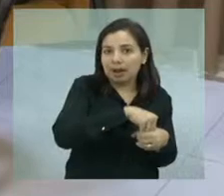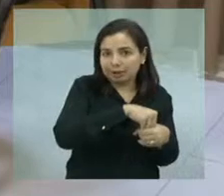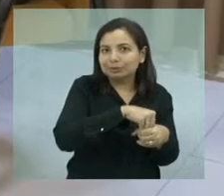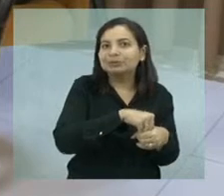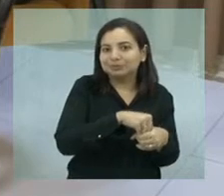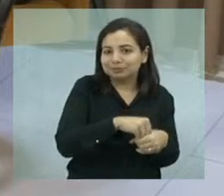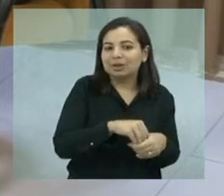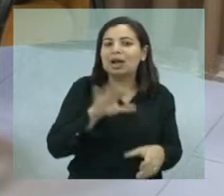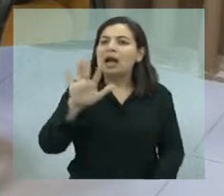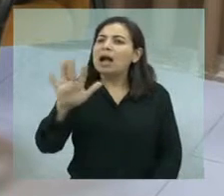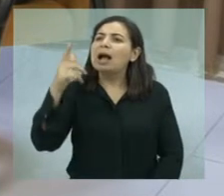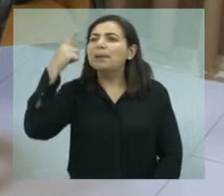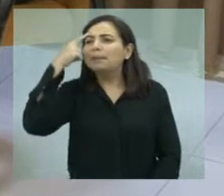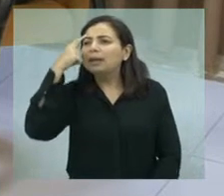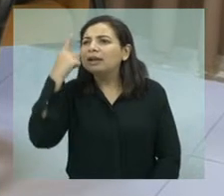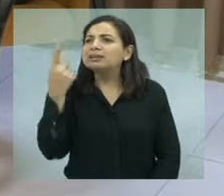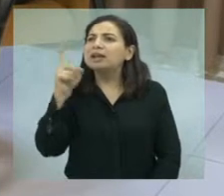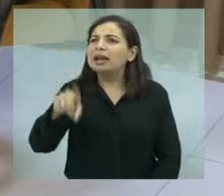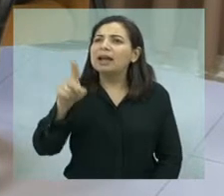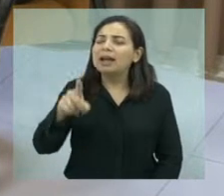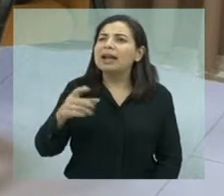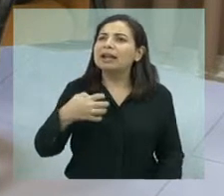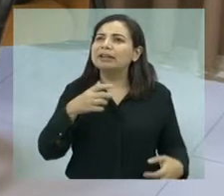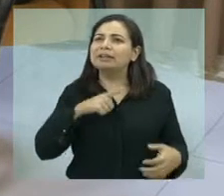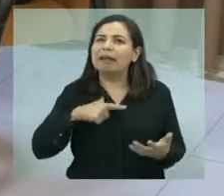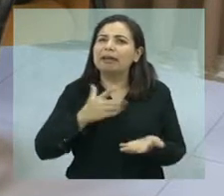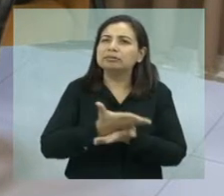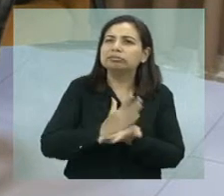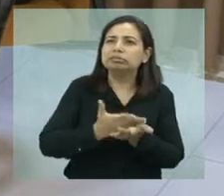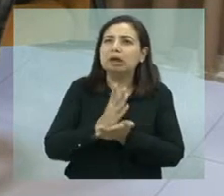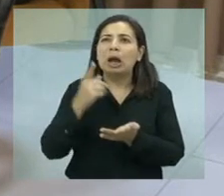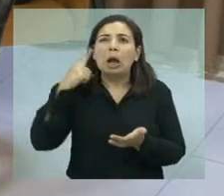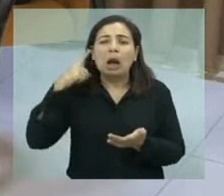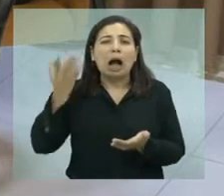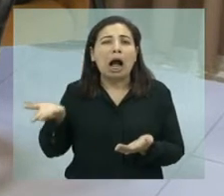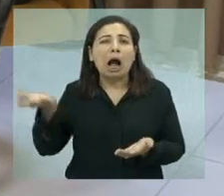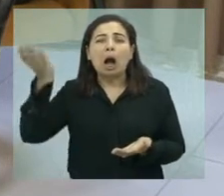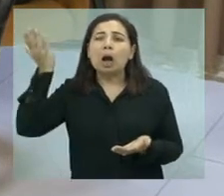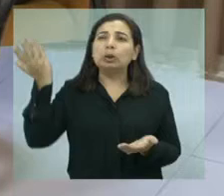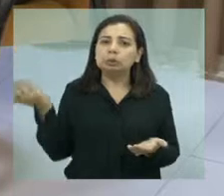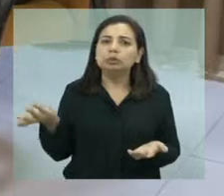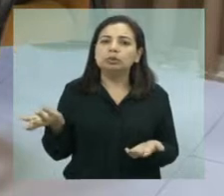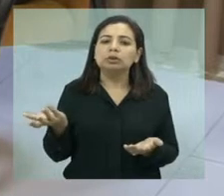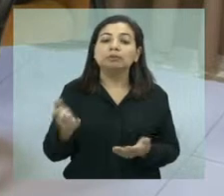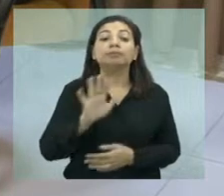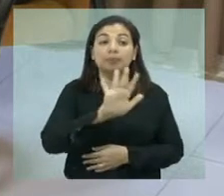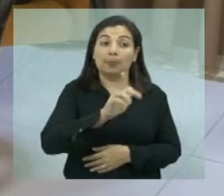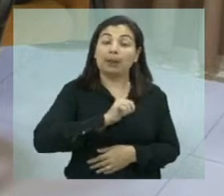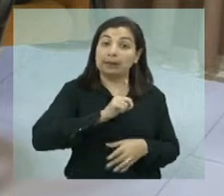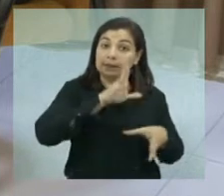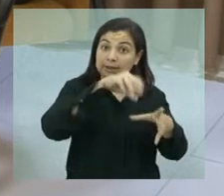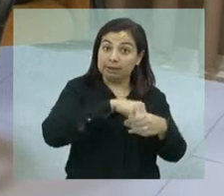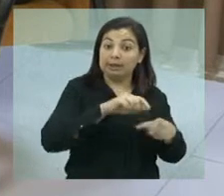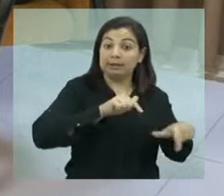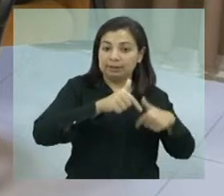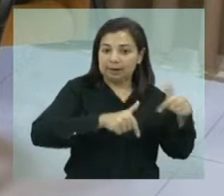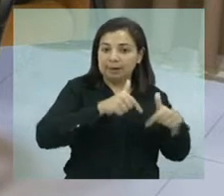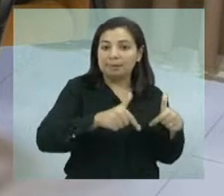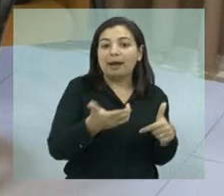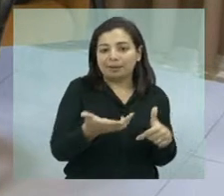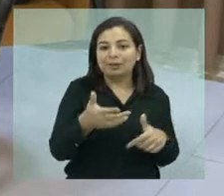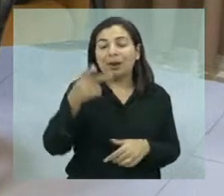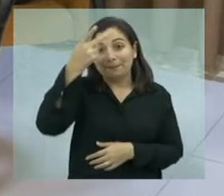barulho e não pensa nisso, né, Nádia? Pois é, e no trabalho, antigamente era onde quando não existiam os paredões,